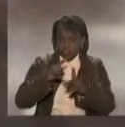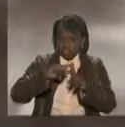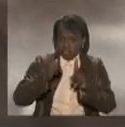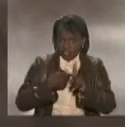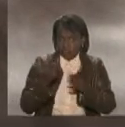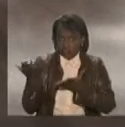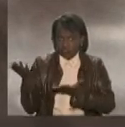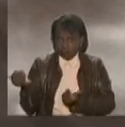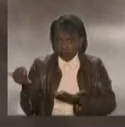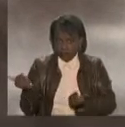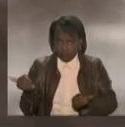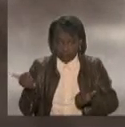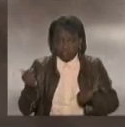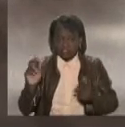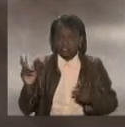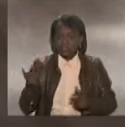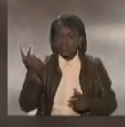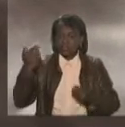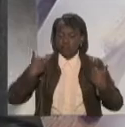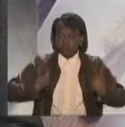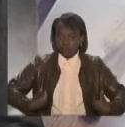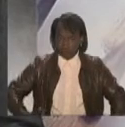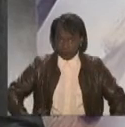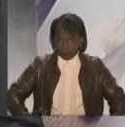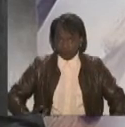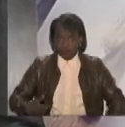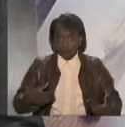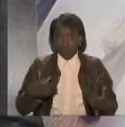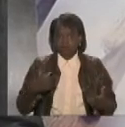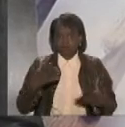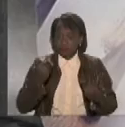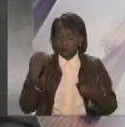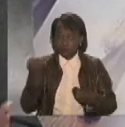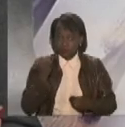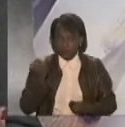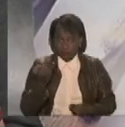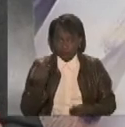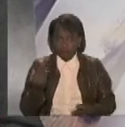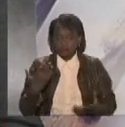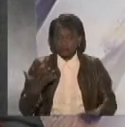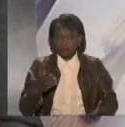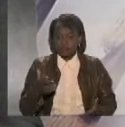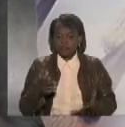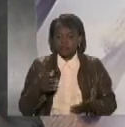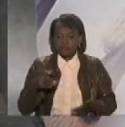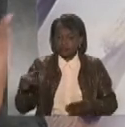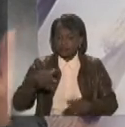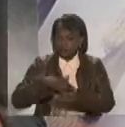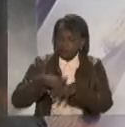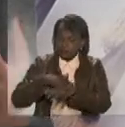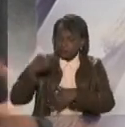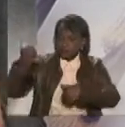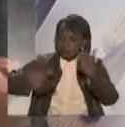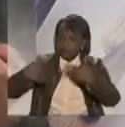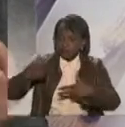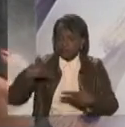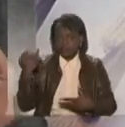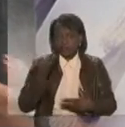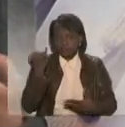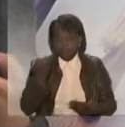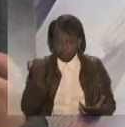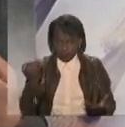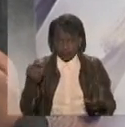na adolescência, é a valorização do corpo, né? Muito importante. E eu queria que vocês discutissem um pouquinho